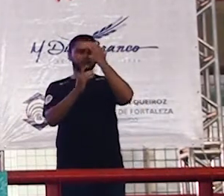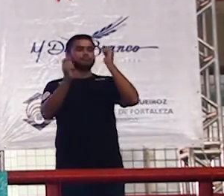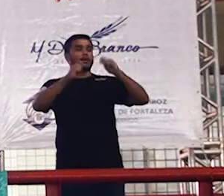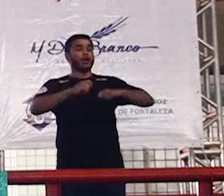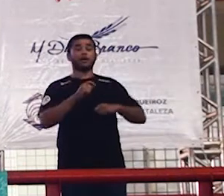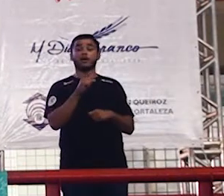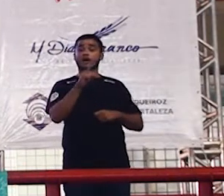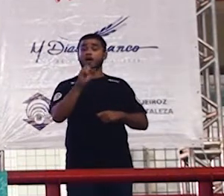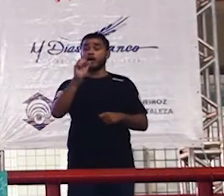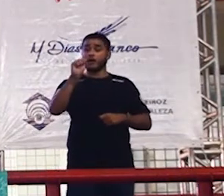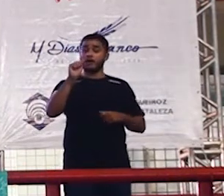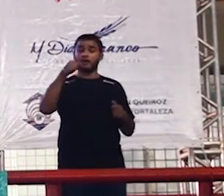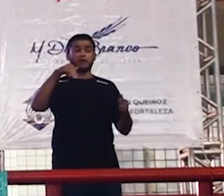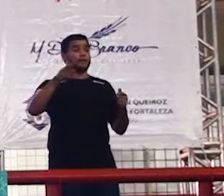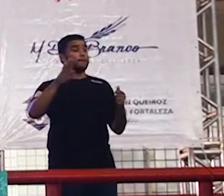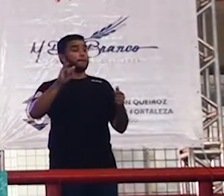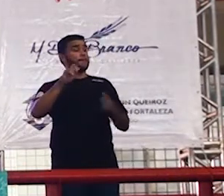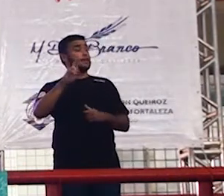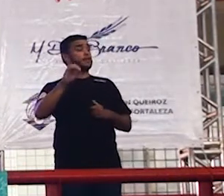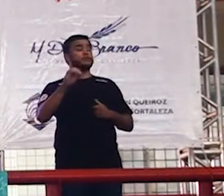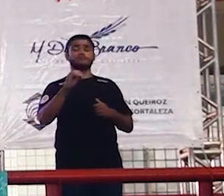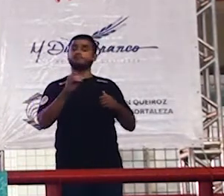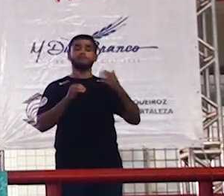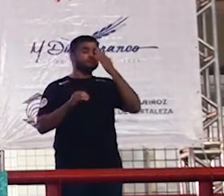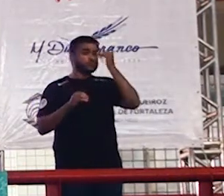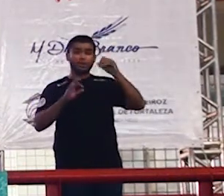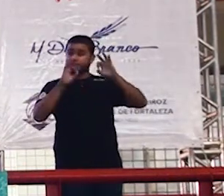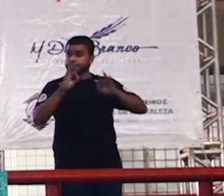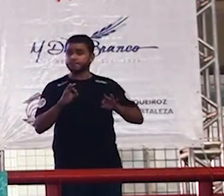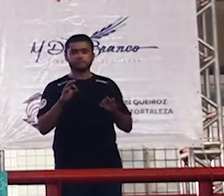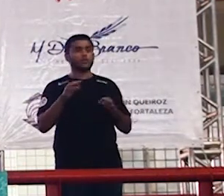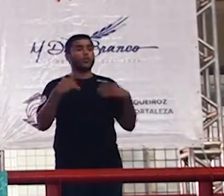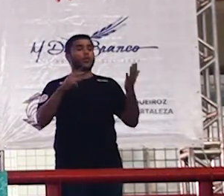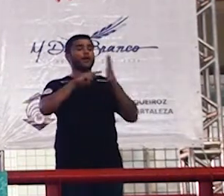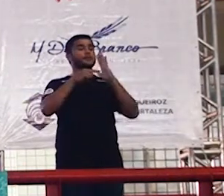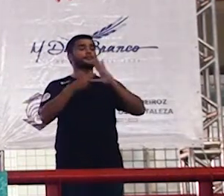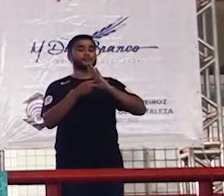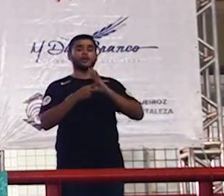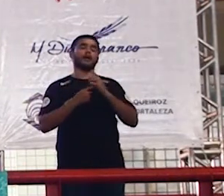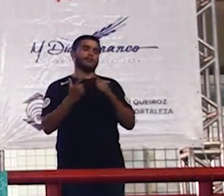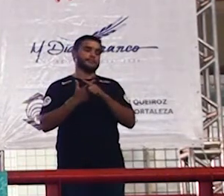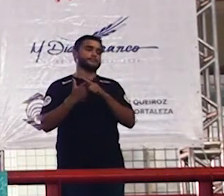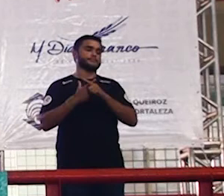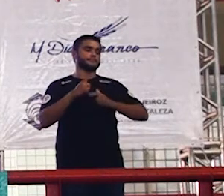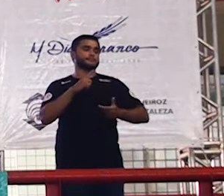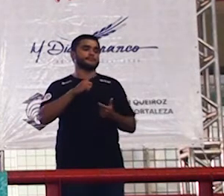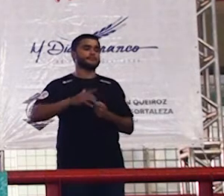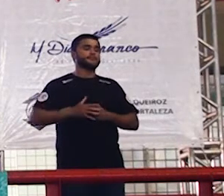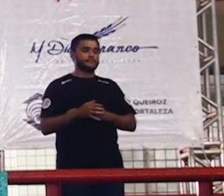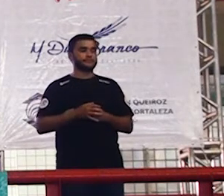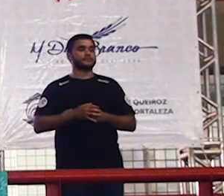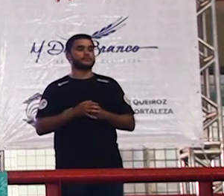capaz de precisar com certeza qual é o sentido. Isso é um problema.